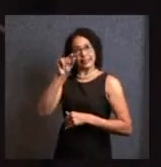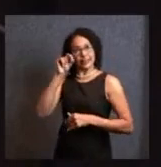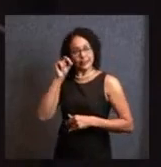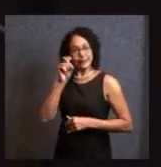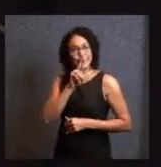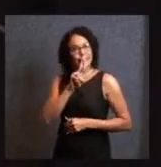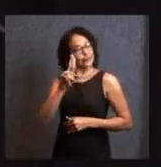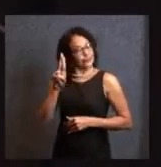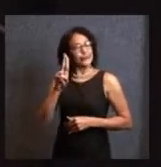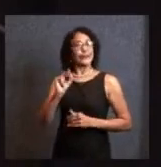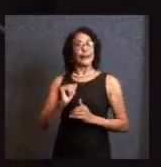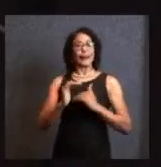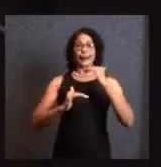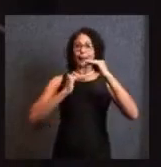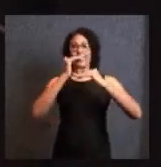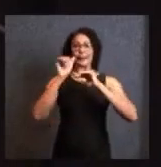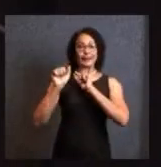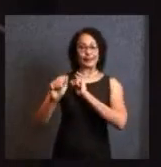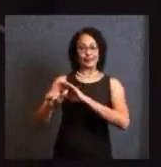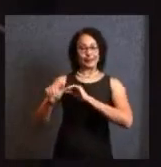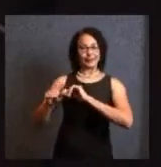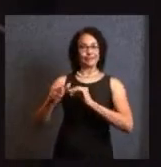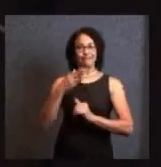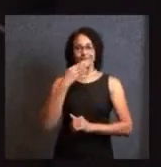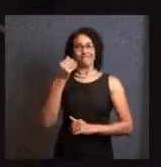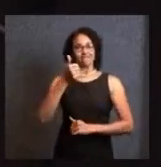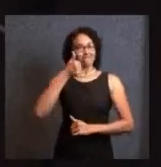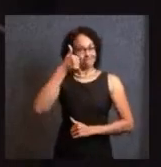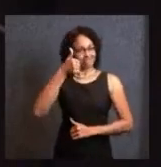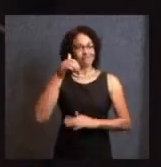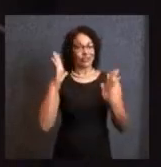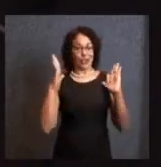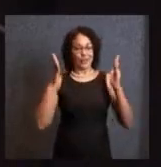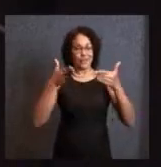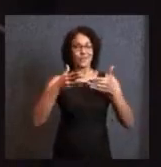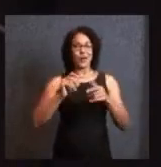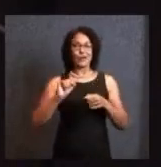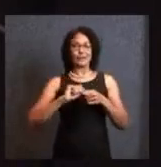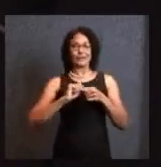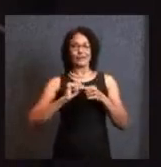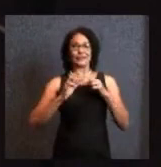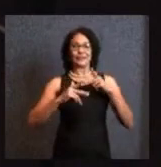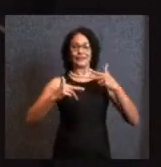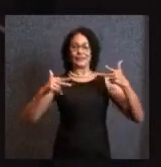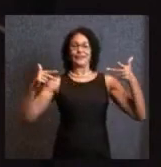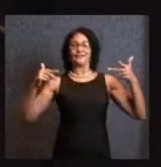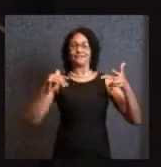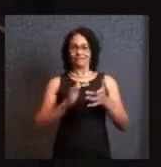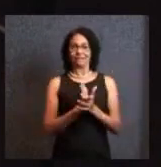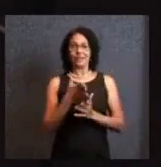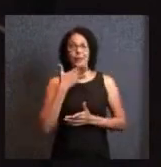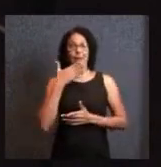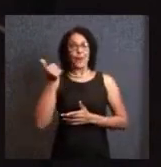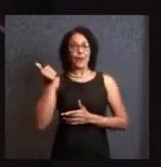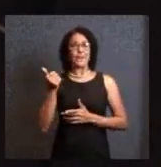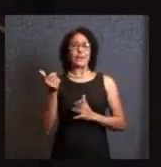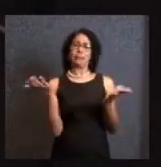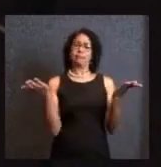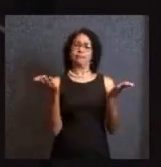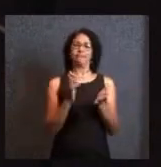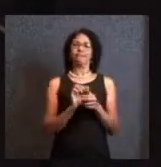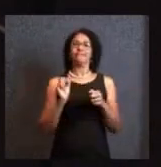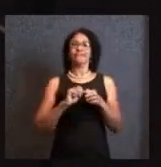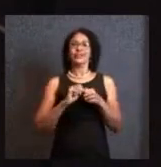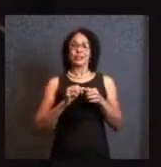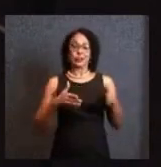muito adequado, né, para essas ações de encontrar os melhores caminhos e que